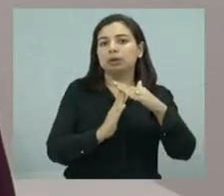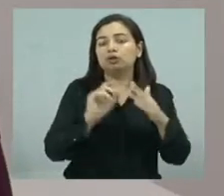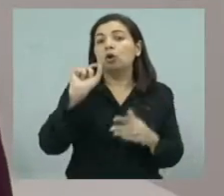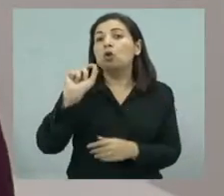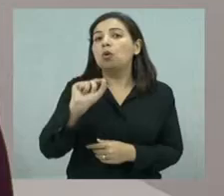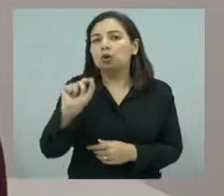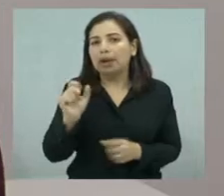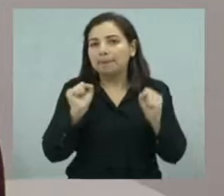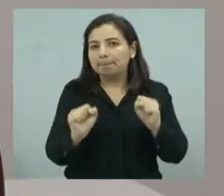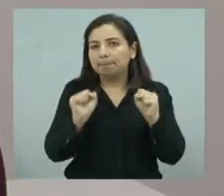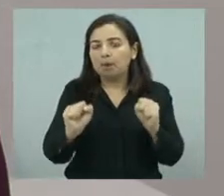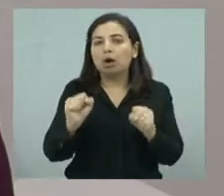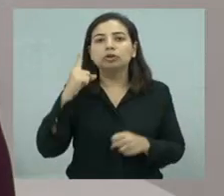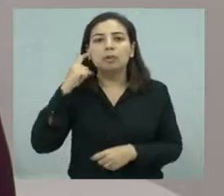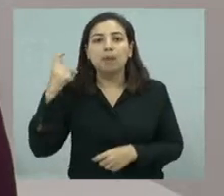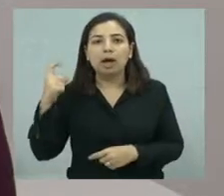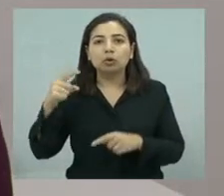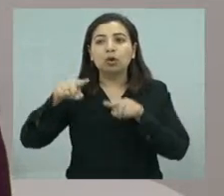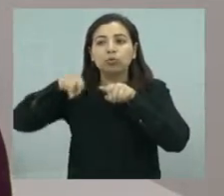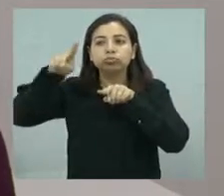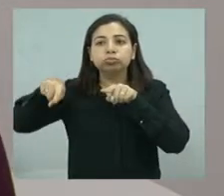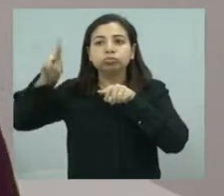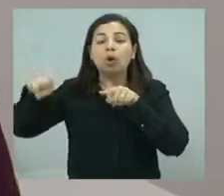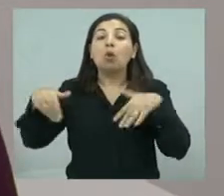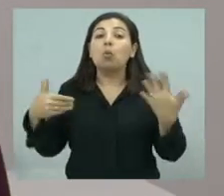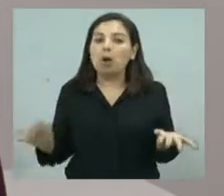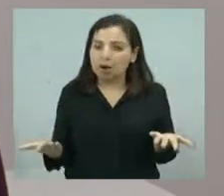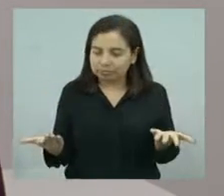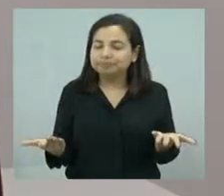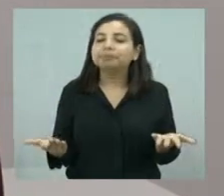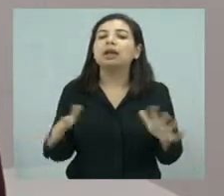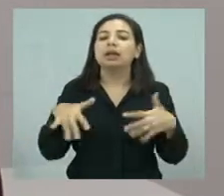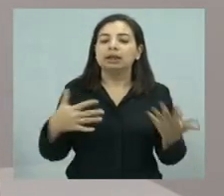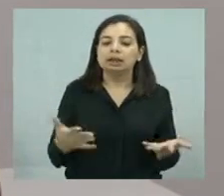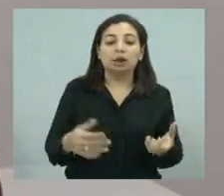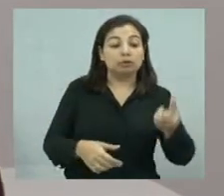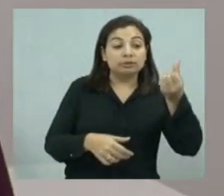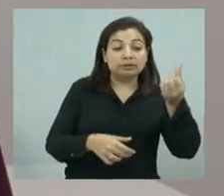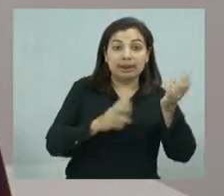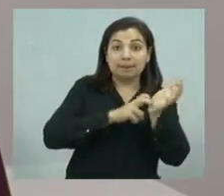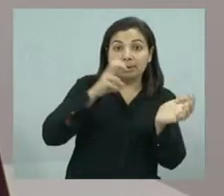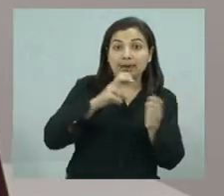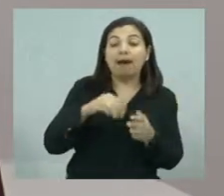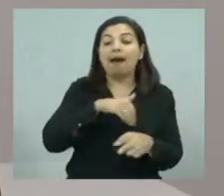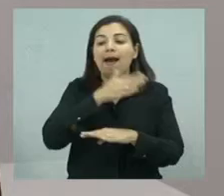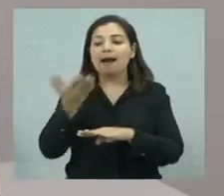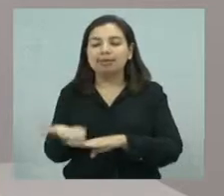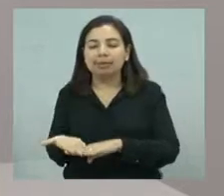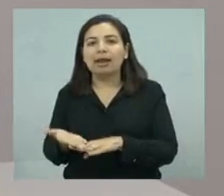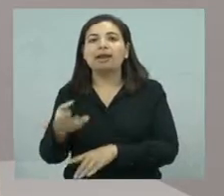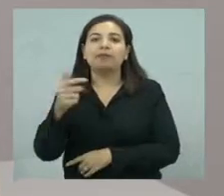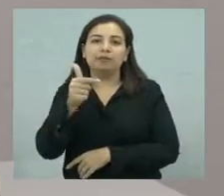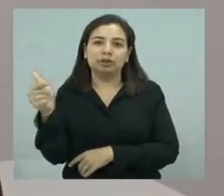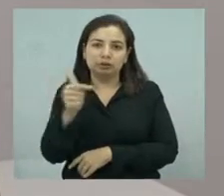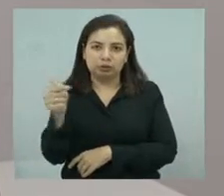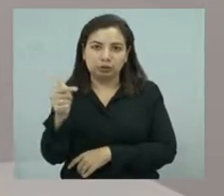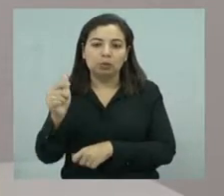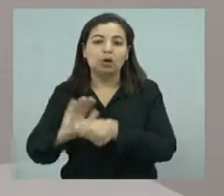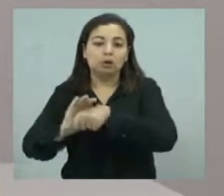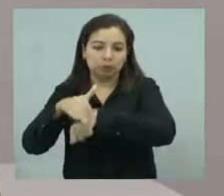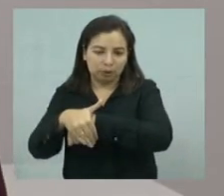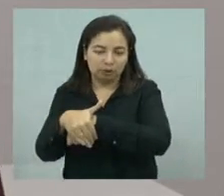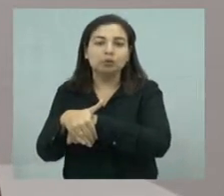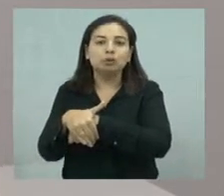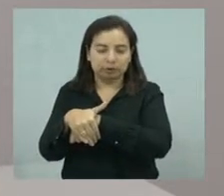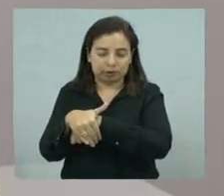pode emitir. Então, no período diurno, que é considerado aí de 6 da manhã até as 22 horas, o limite máximo permitido é